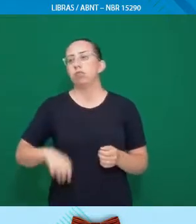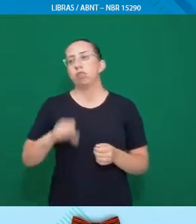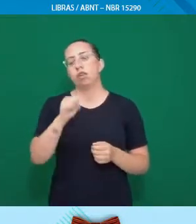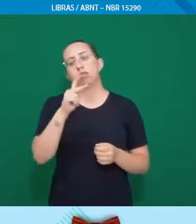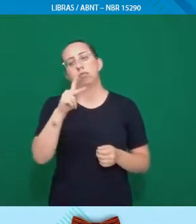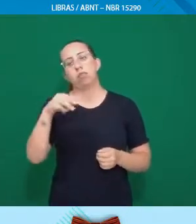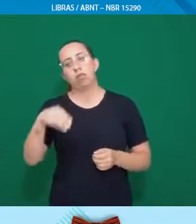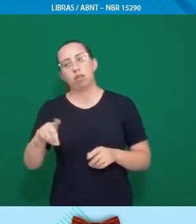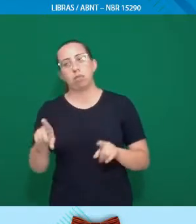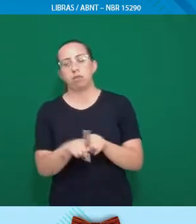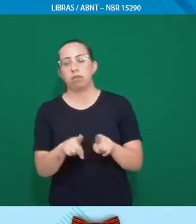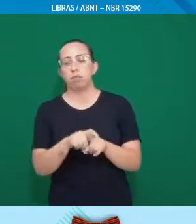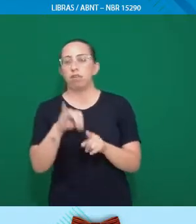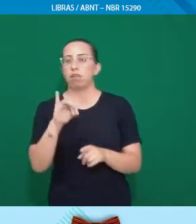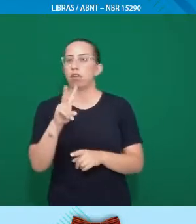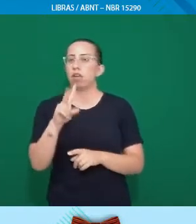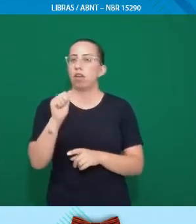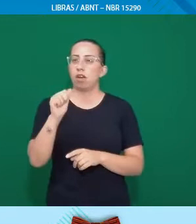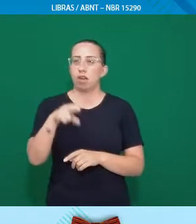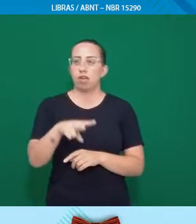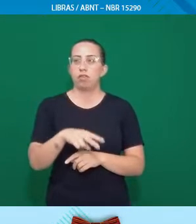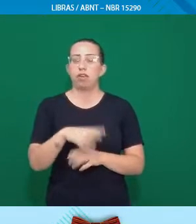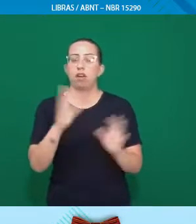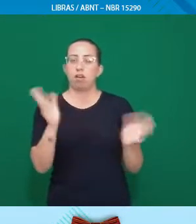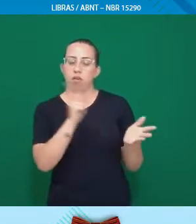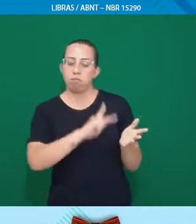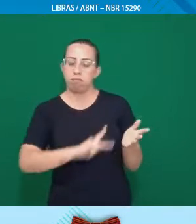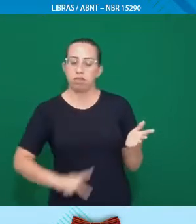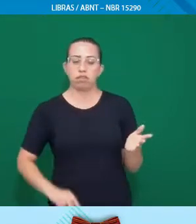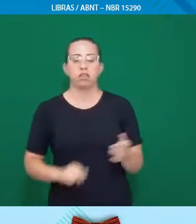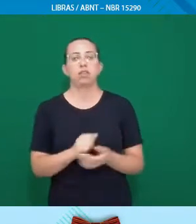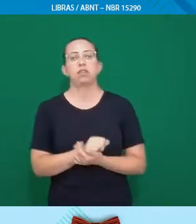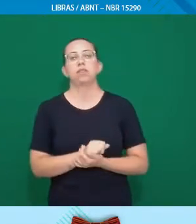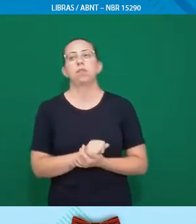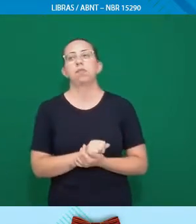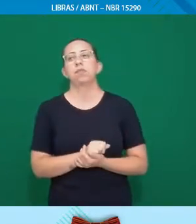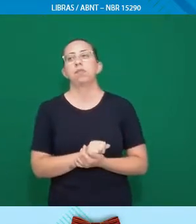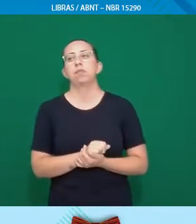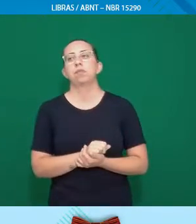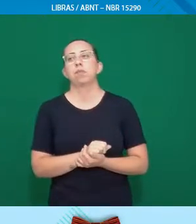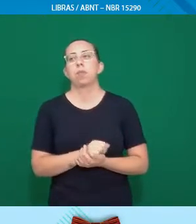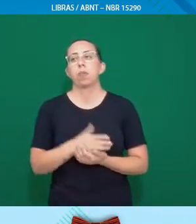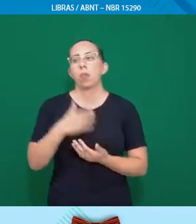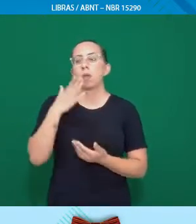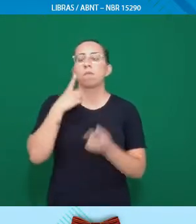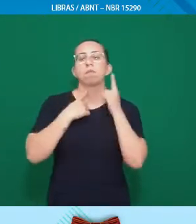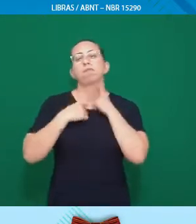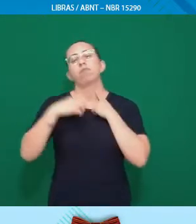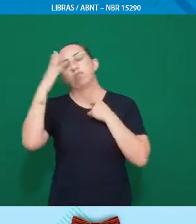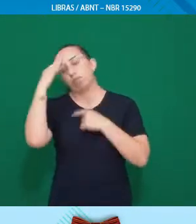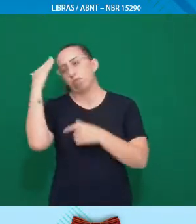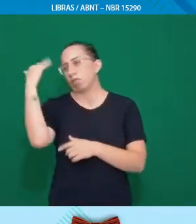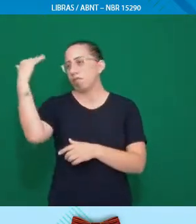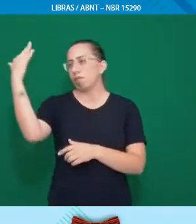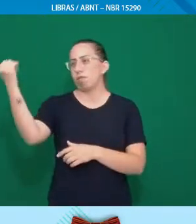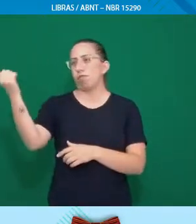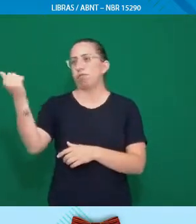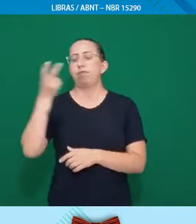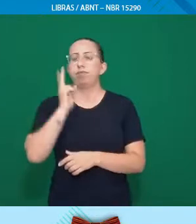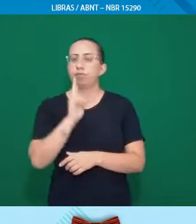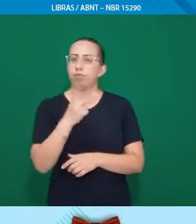foi eleito a 15 atrás assume no dia primeiro né se desejar sucesso